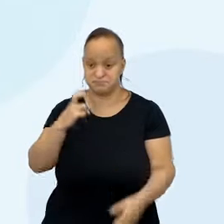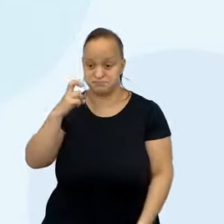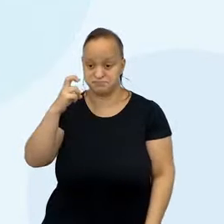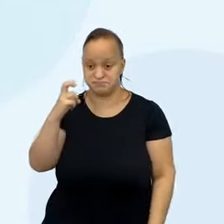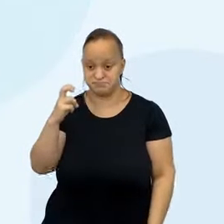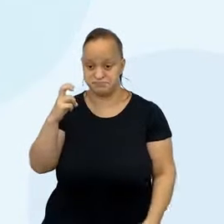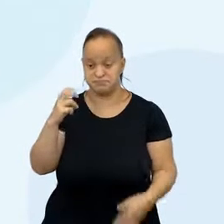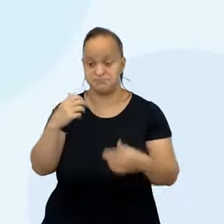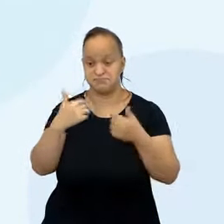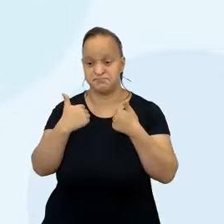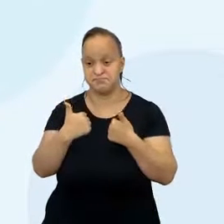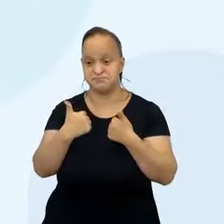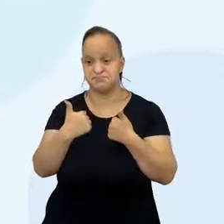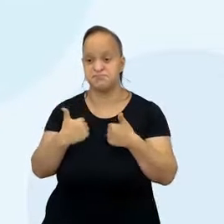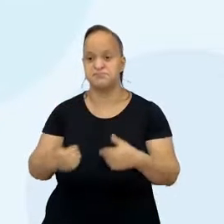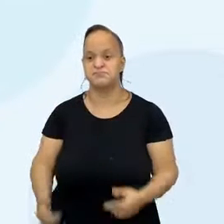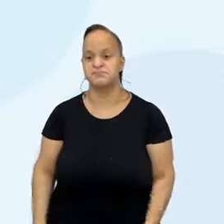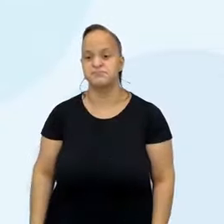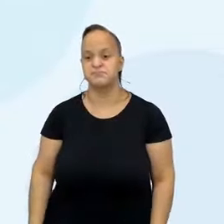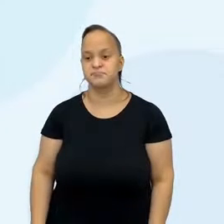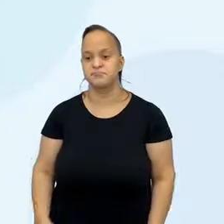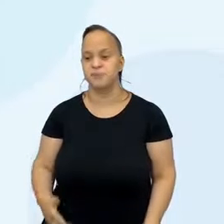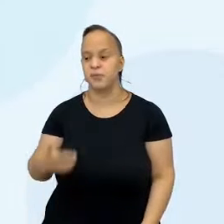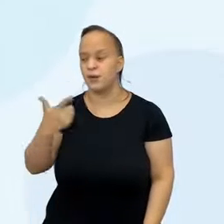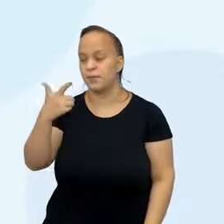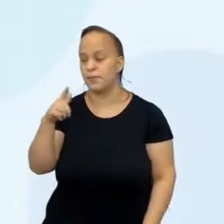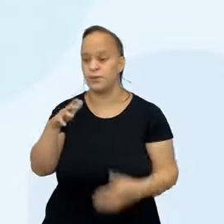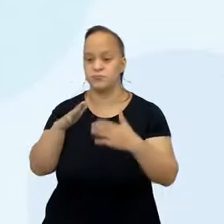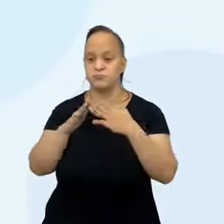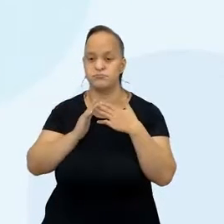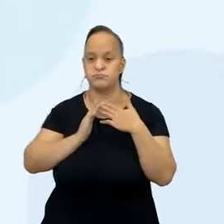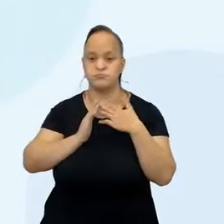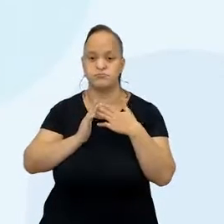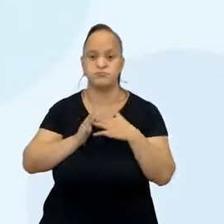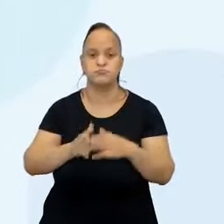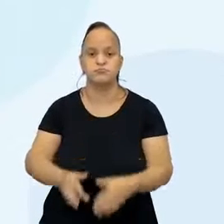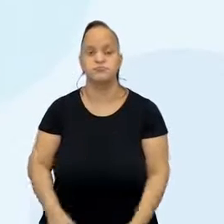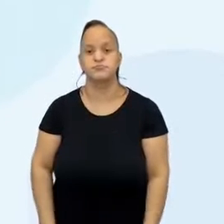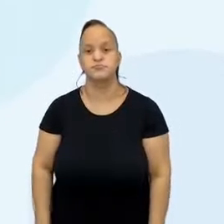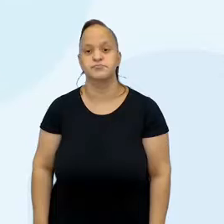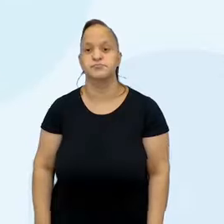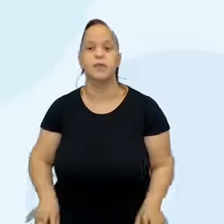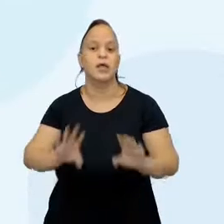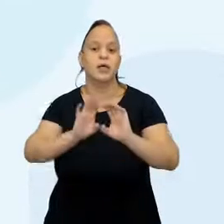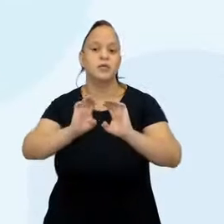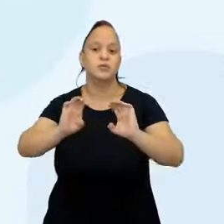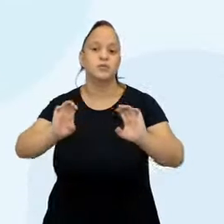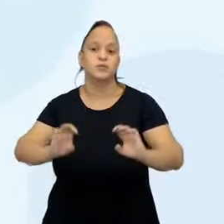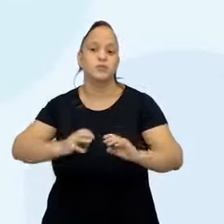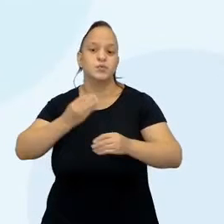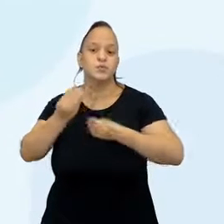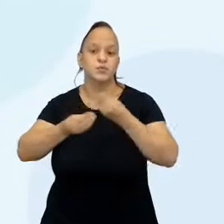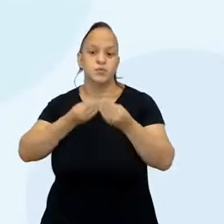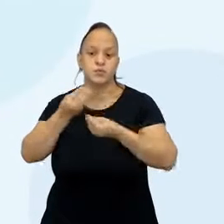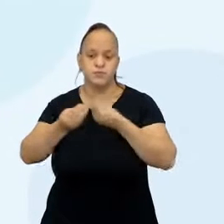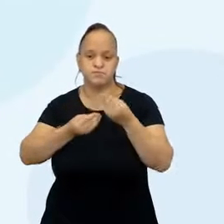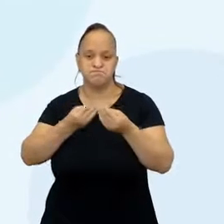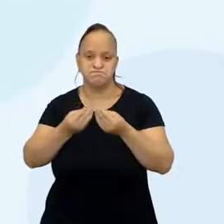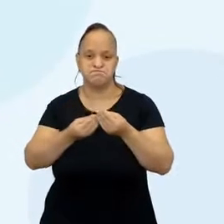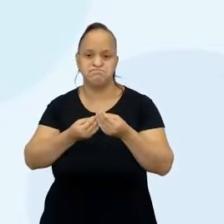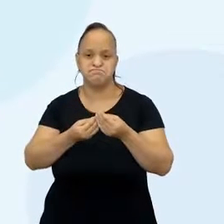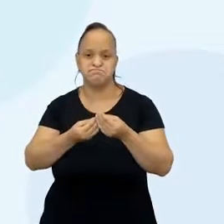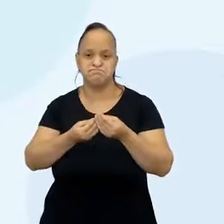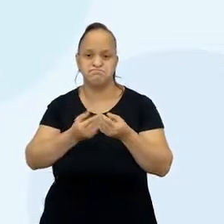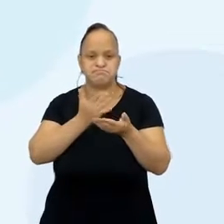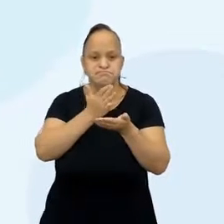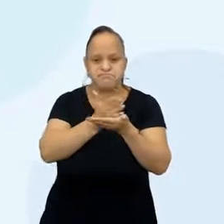unidade curricular. A próxima, por favor, né? A estrutura do mapa. ela se divide, né? Então a gente tem ali